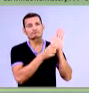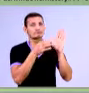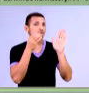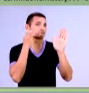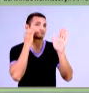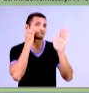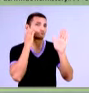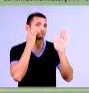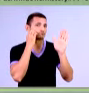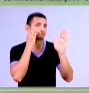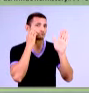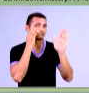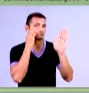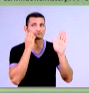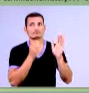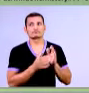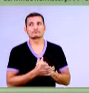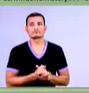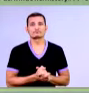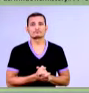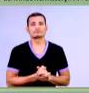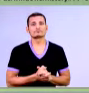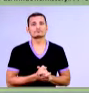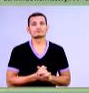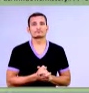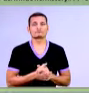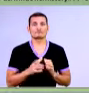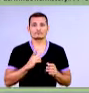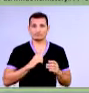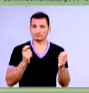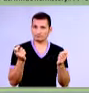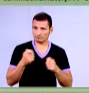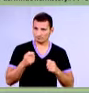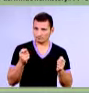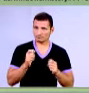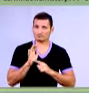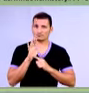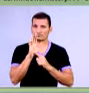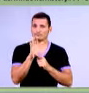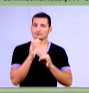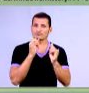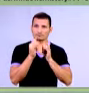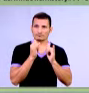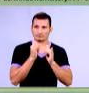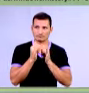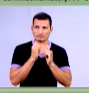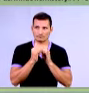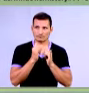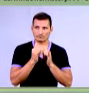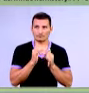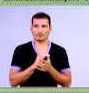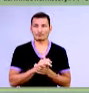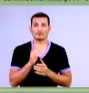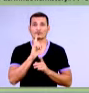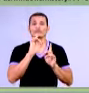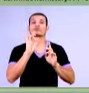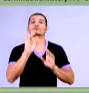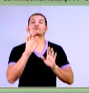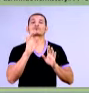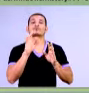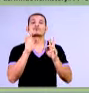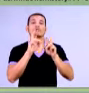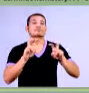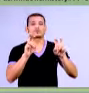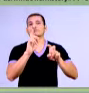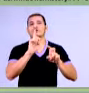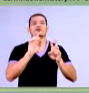hoje nós temos aí também a possibilidade de apresentar as informações, né, não só no computador, não só na tela